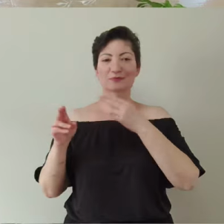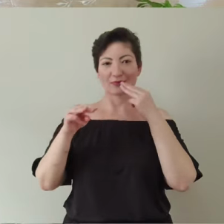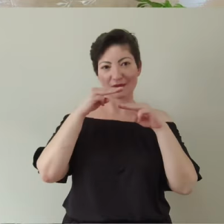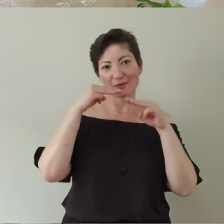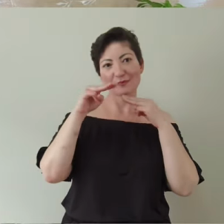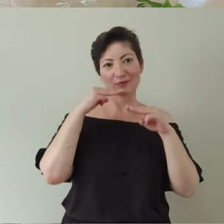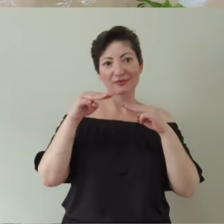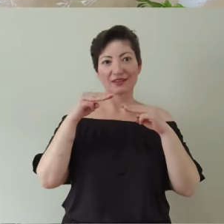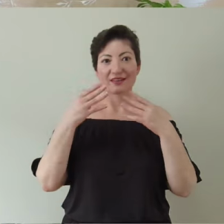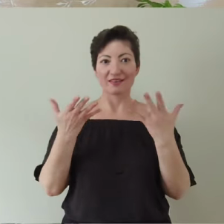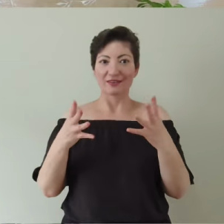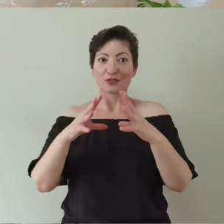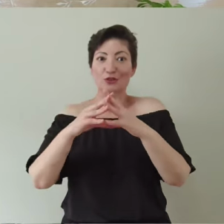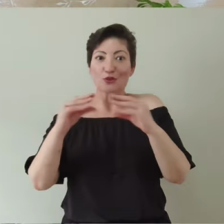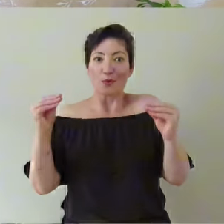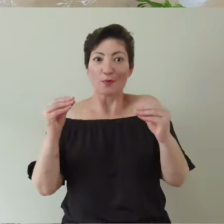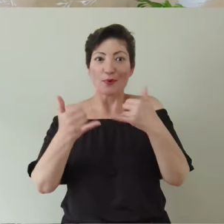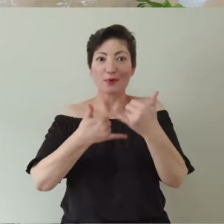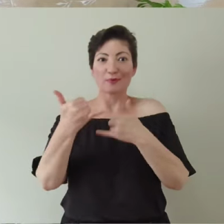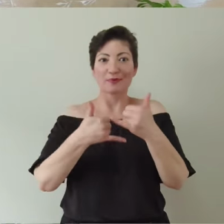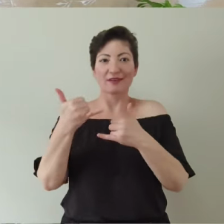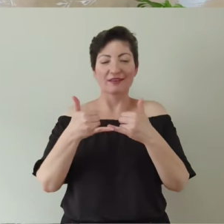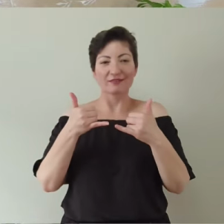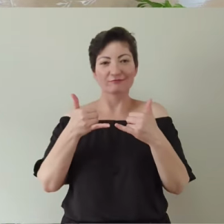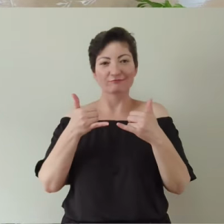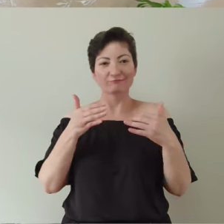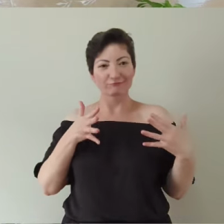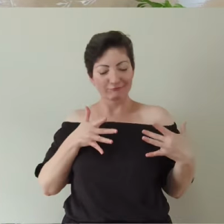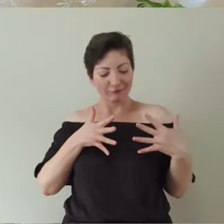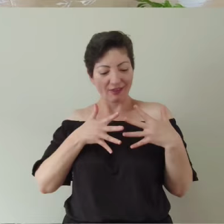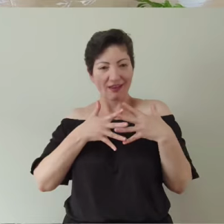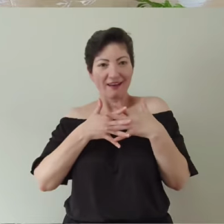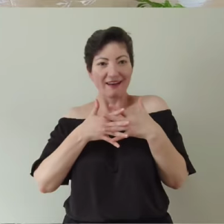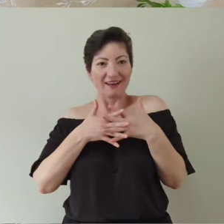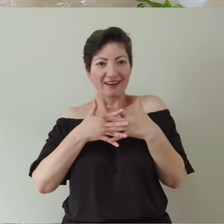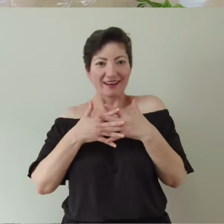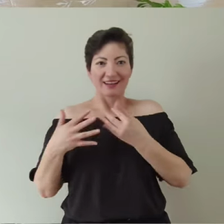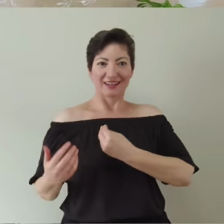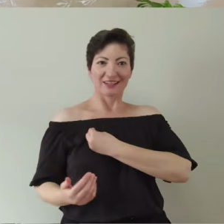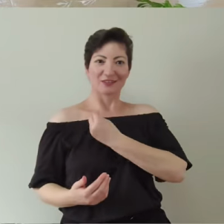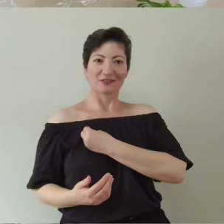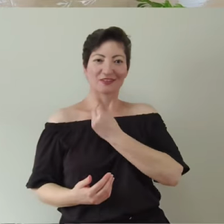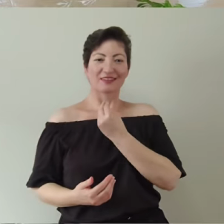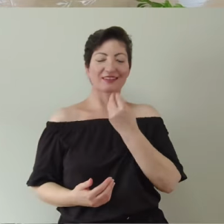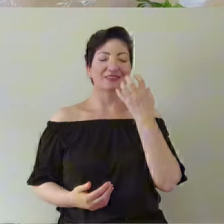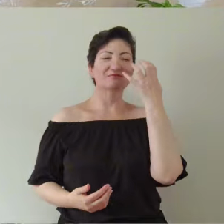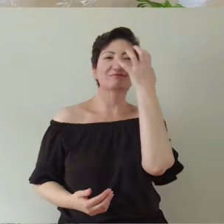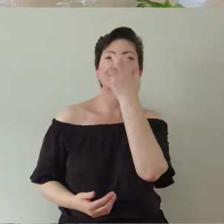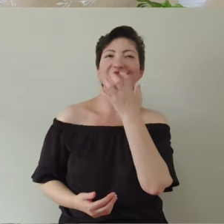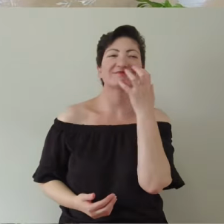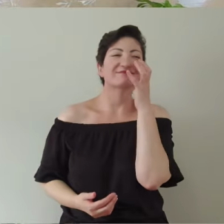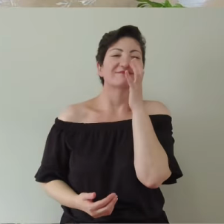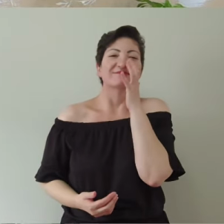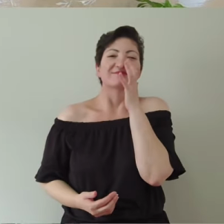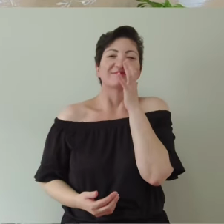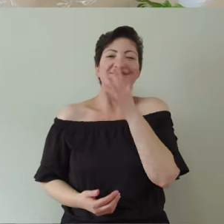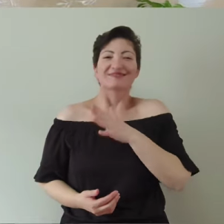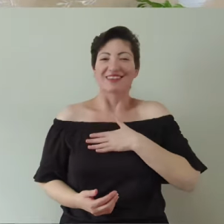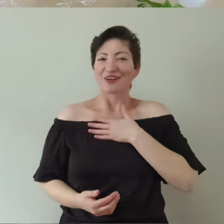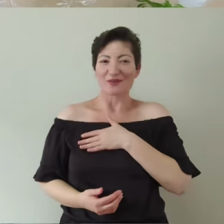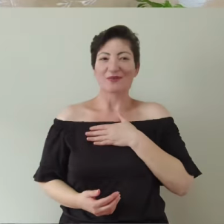Sumir os Brinquedos. Então, essas amarrações da nossa vida me encantam muito, sabe? Eu gosto